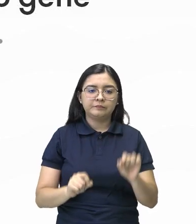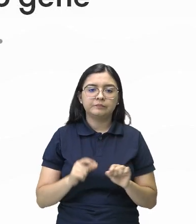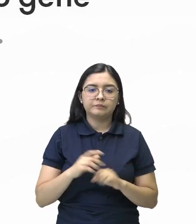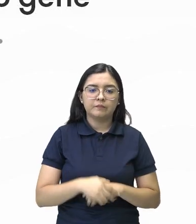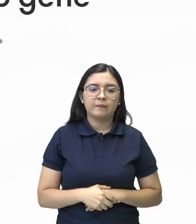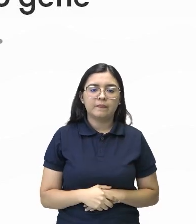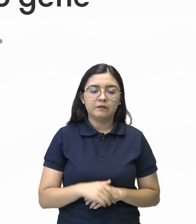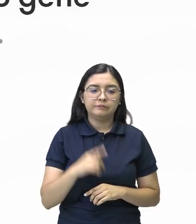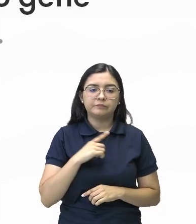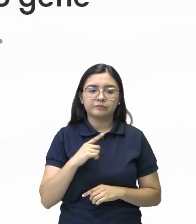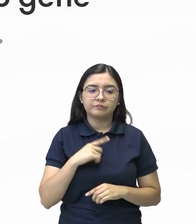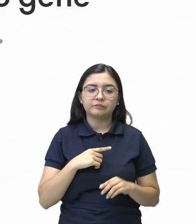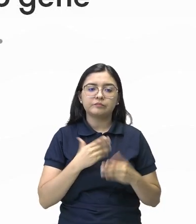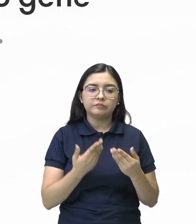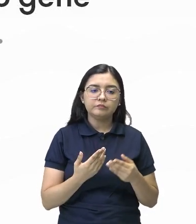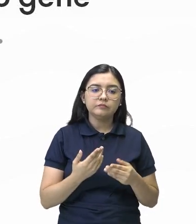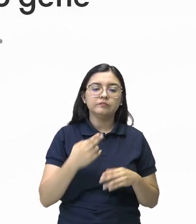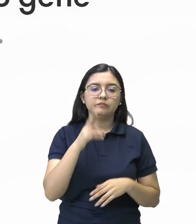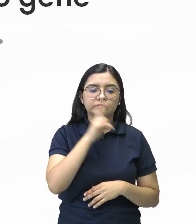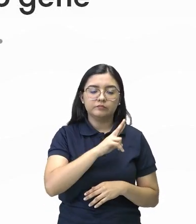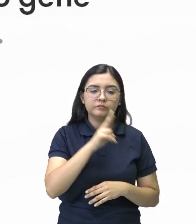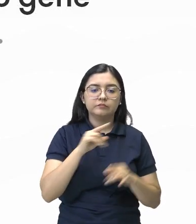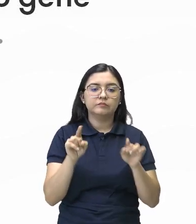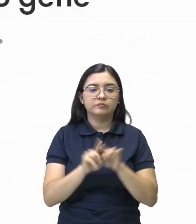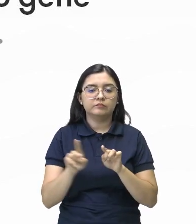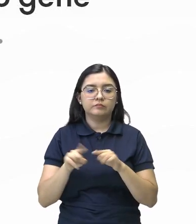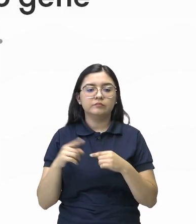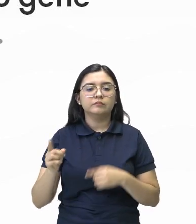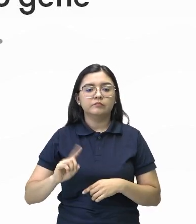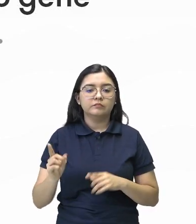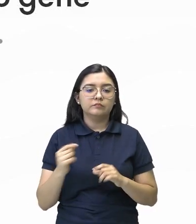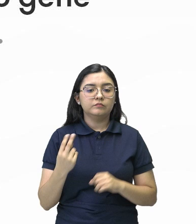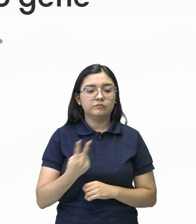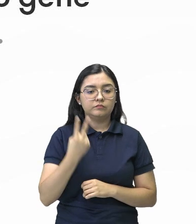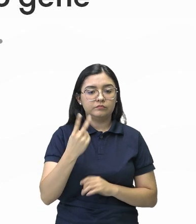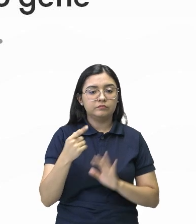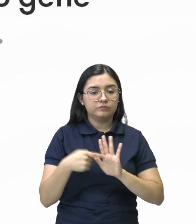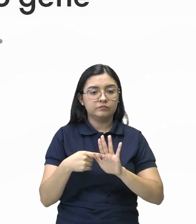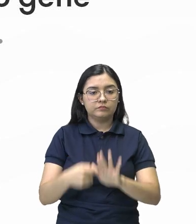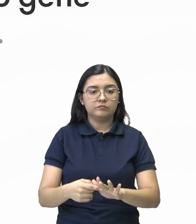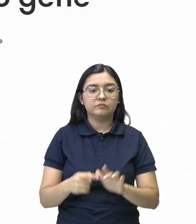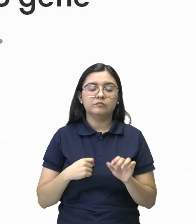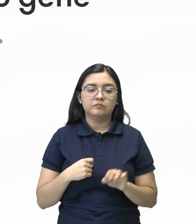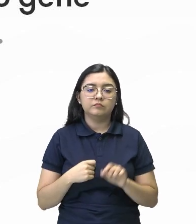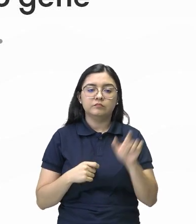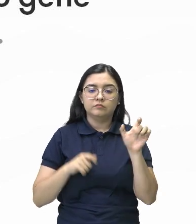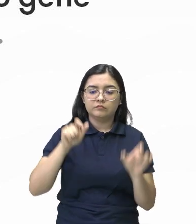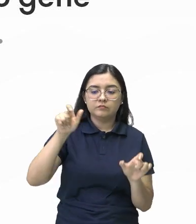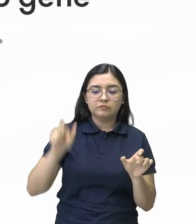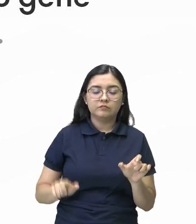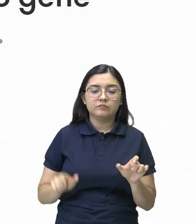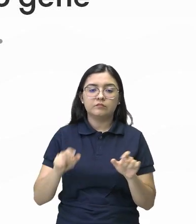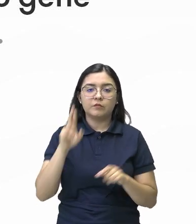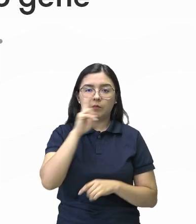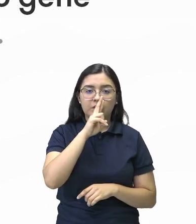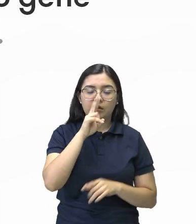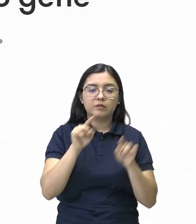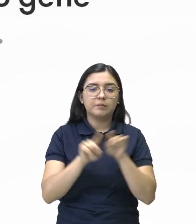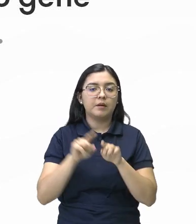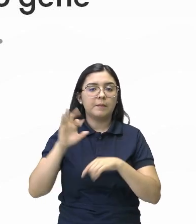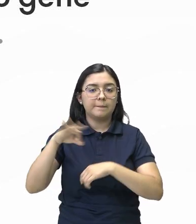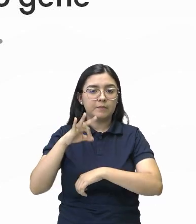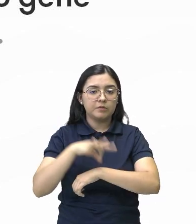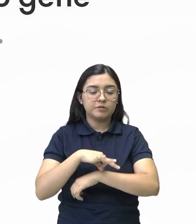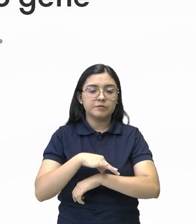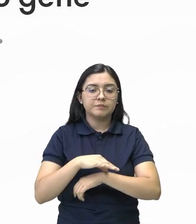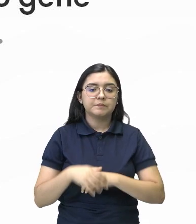na extremidade da cauda, dos dois indivíduos que estão sendo apresentados para vocês, o rato, né, e a mosca. Esse